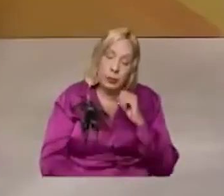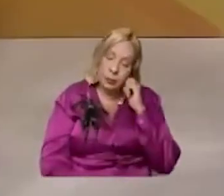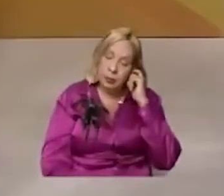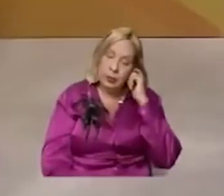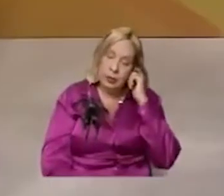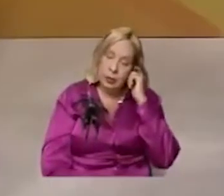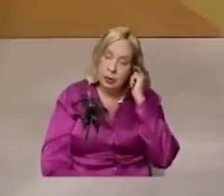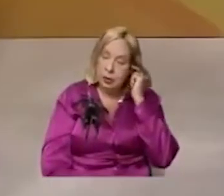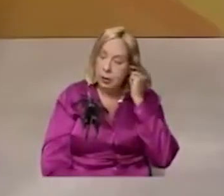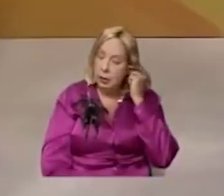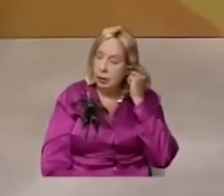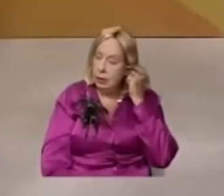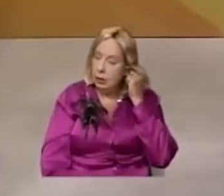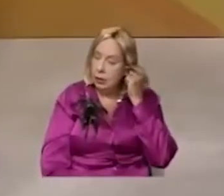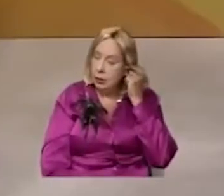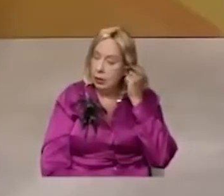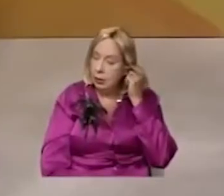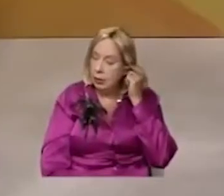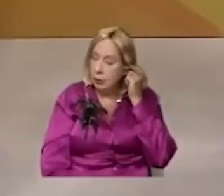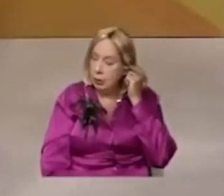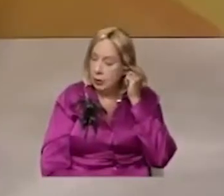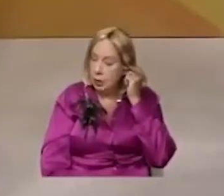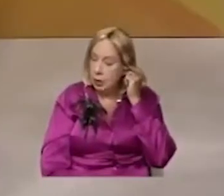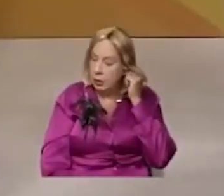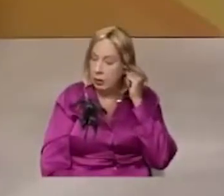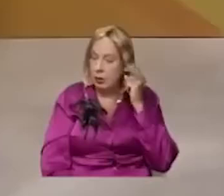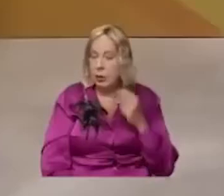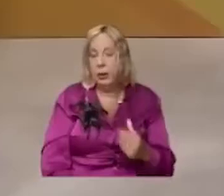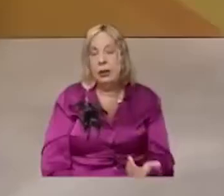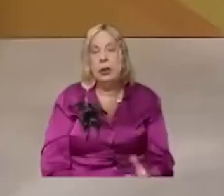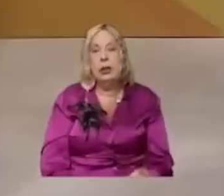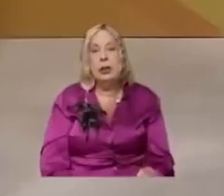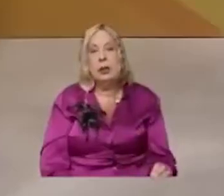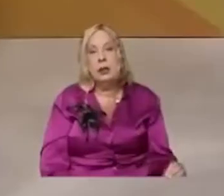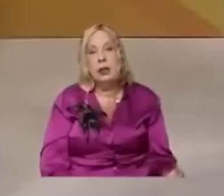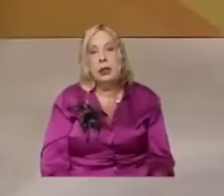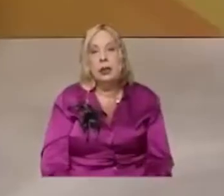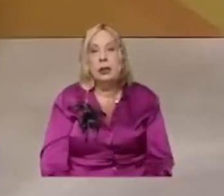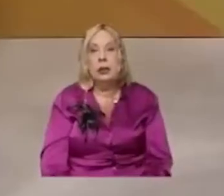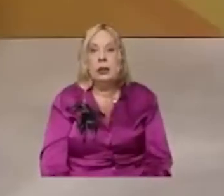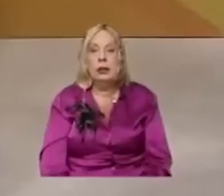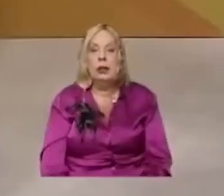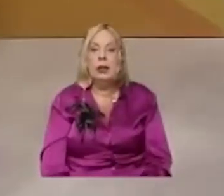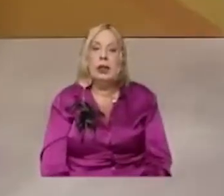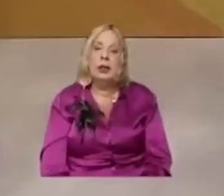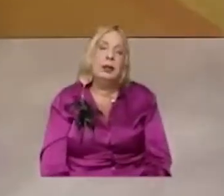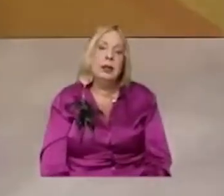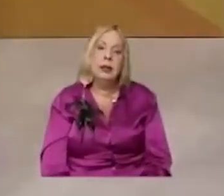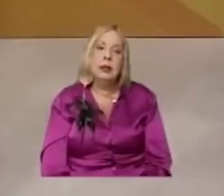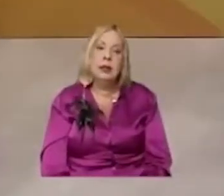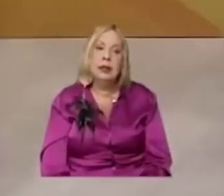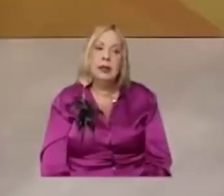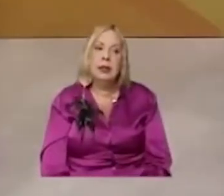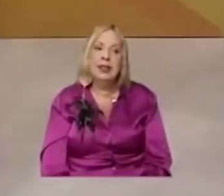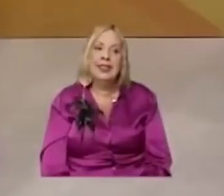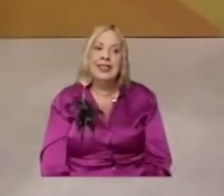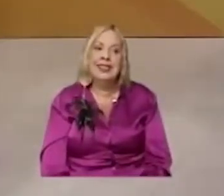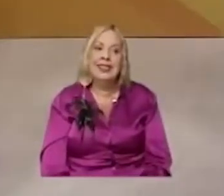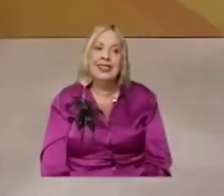sua garagem, é a hora. Ô, meu compadre, conta ou não conta, você... Ei, Fabão, você quer, meu